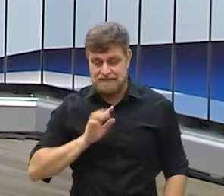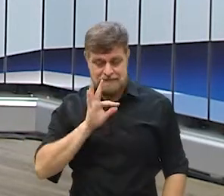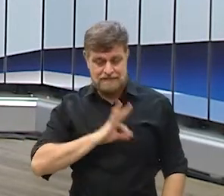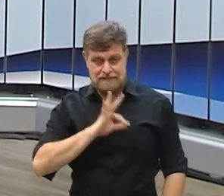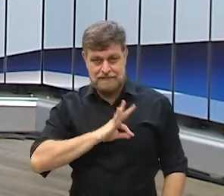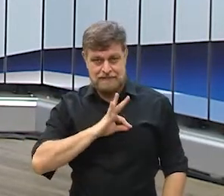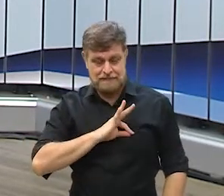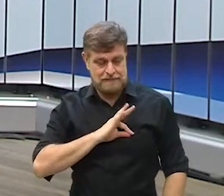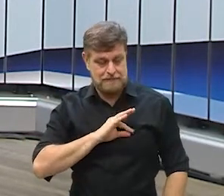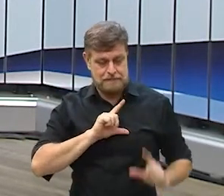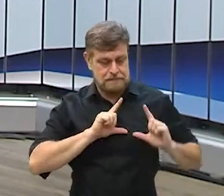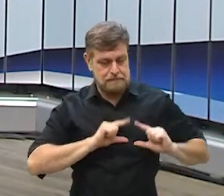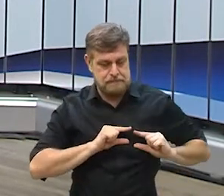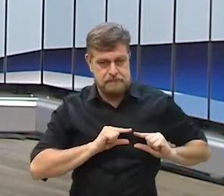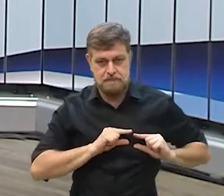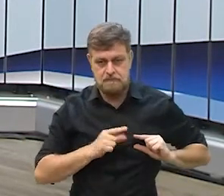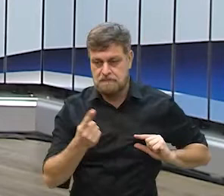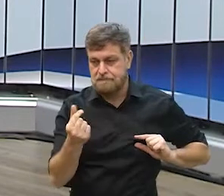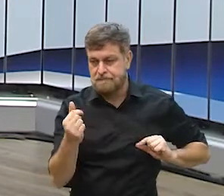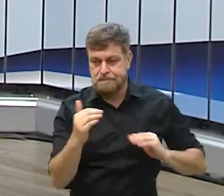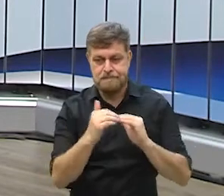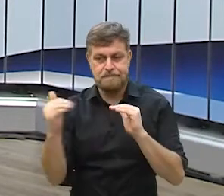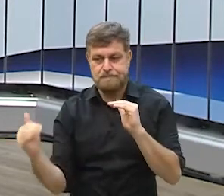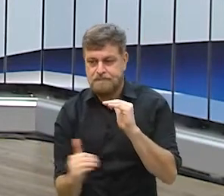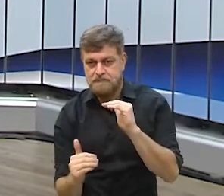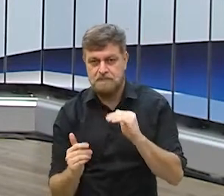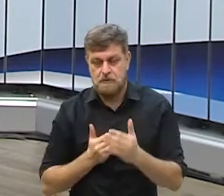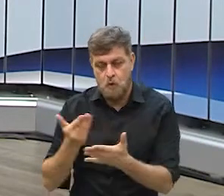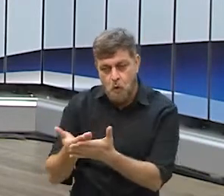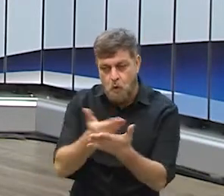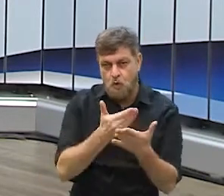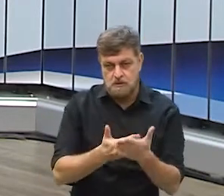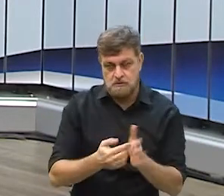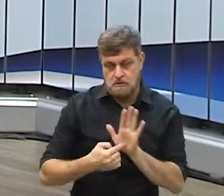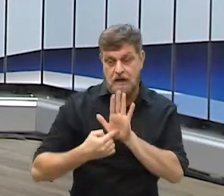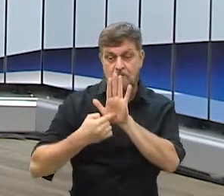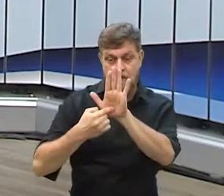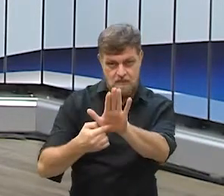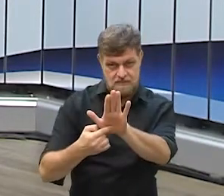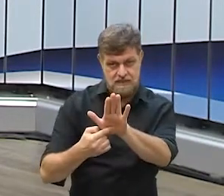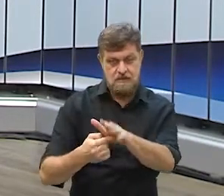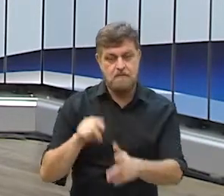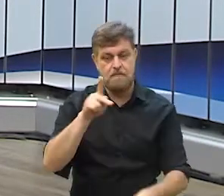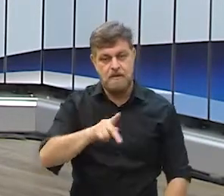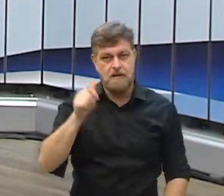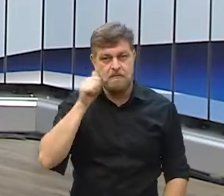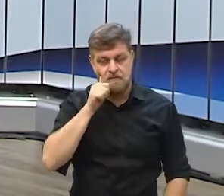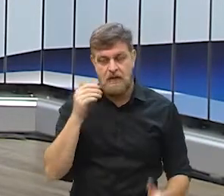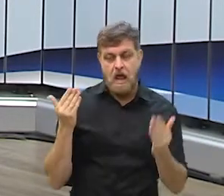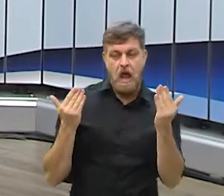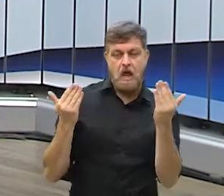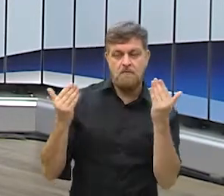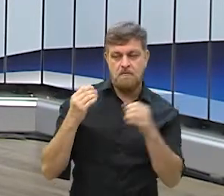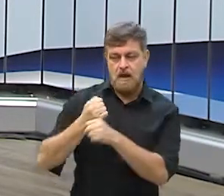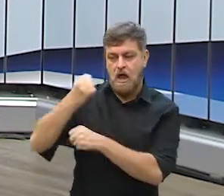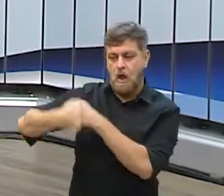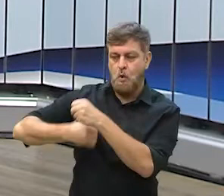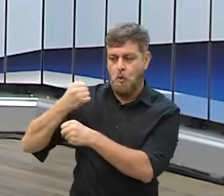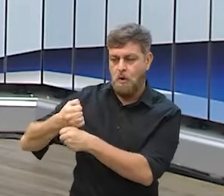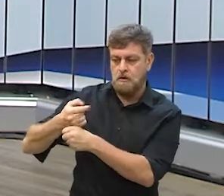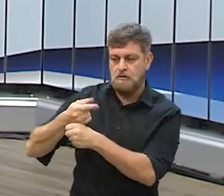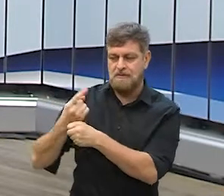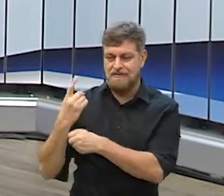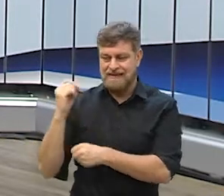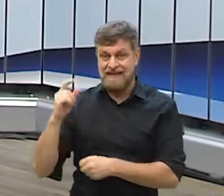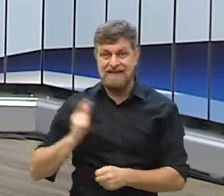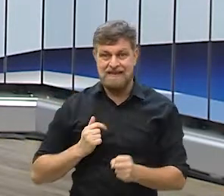de vulnerabilidade econômica, segundo este estudo apresentado pela professora. Se compararmos com 2010, aumento